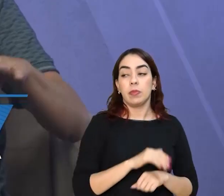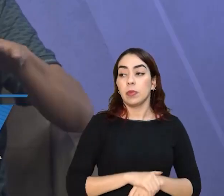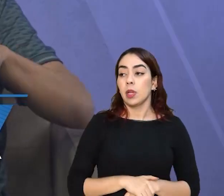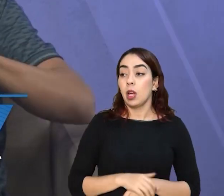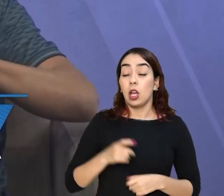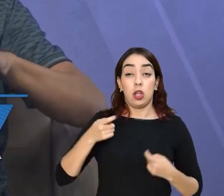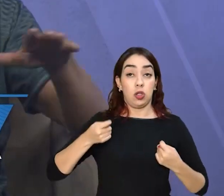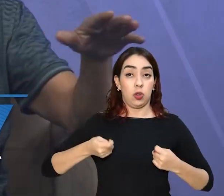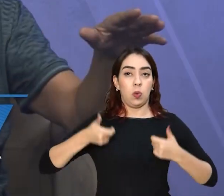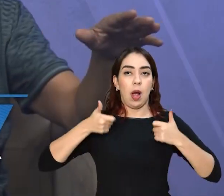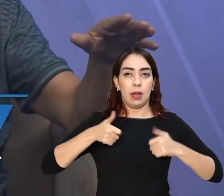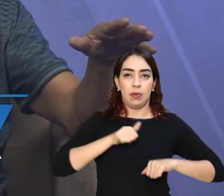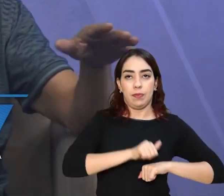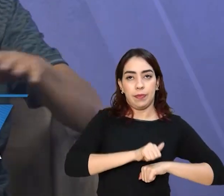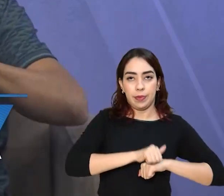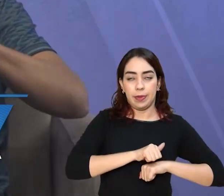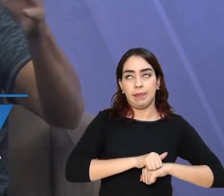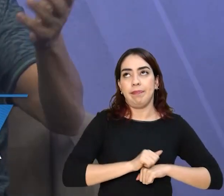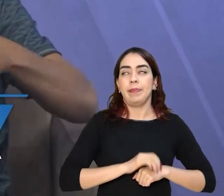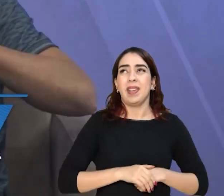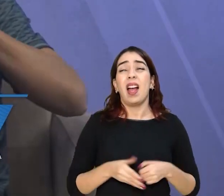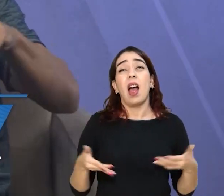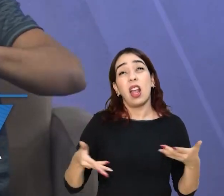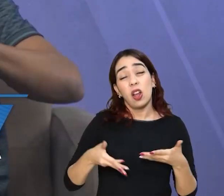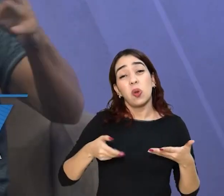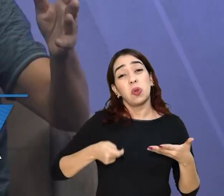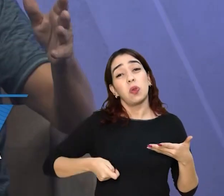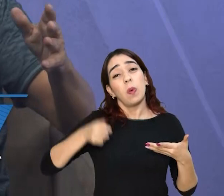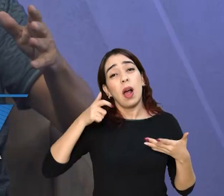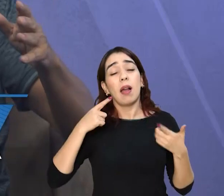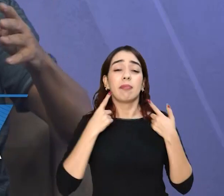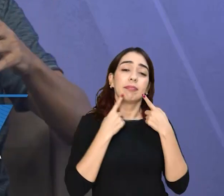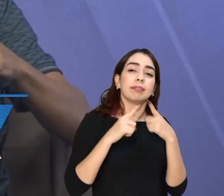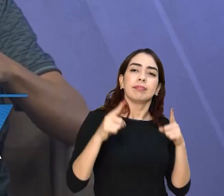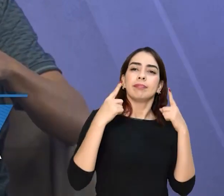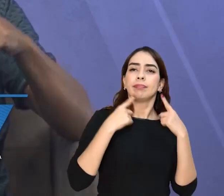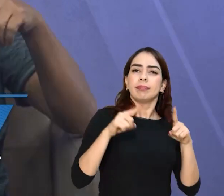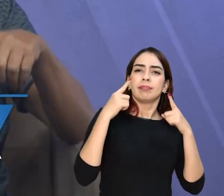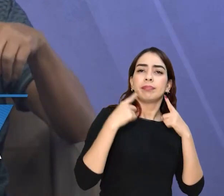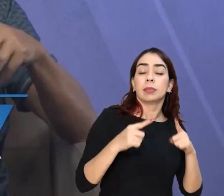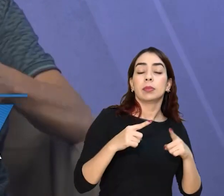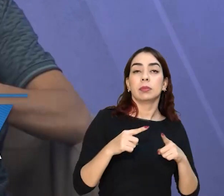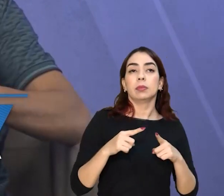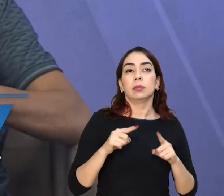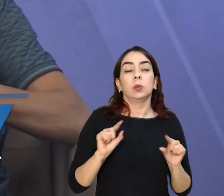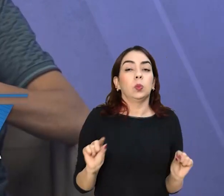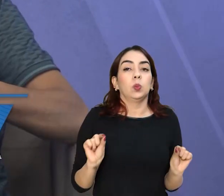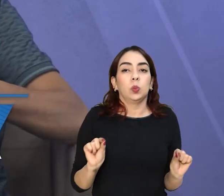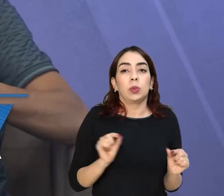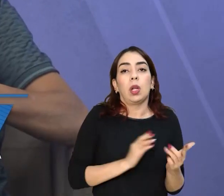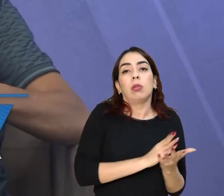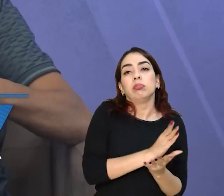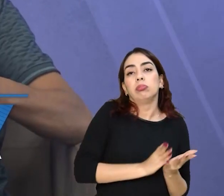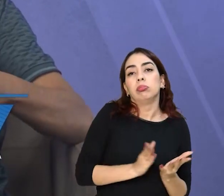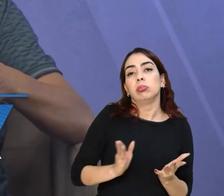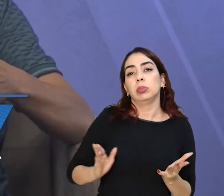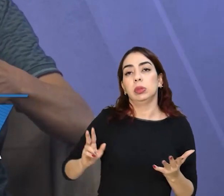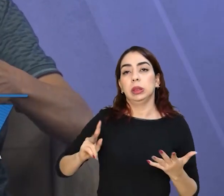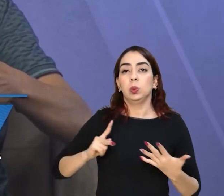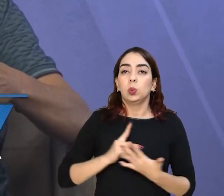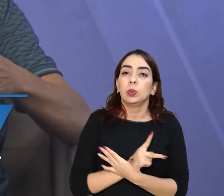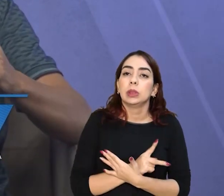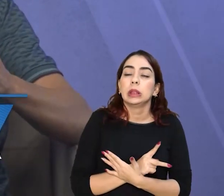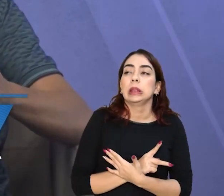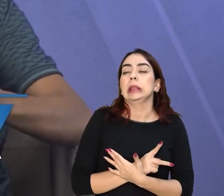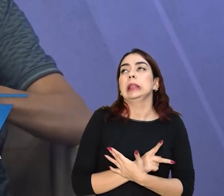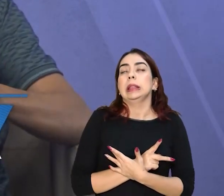ganho, aí ninguém estaria falando que jogou mal, ou estaria, mas não levaria tanto em conta. Mas isso é uma coisa que vem acontecendo quase todos os